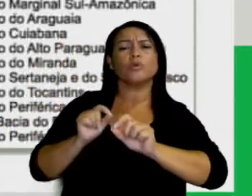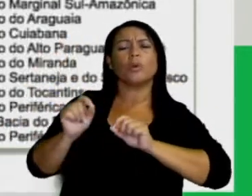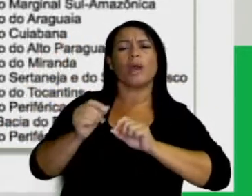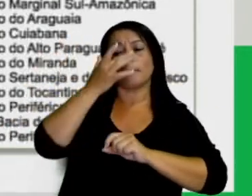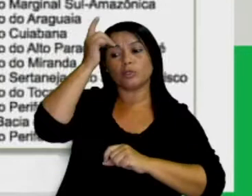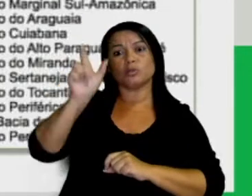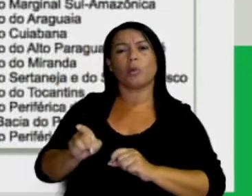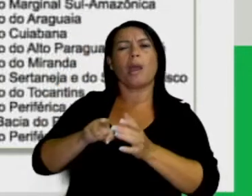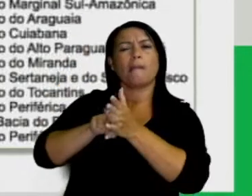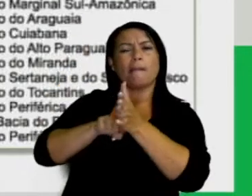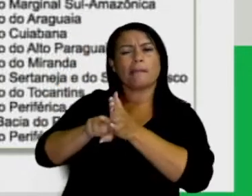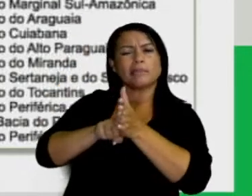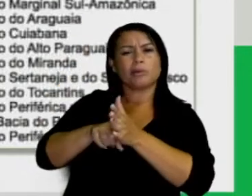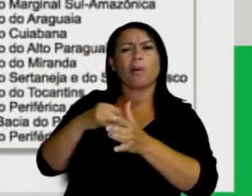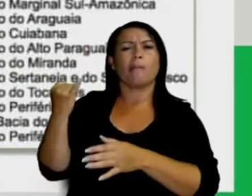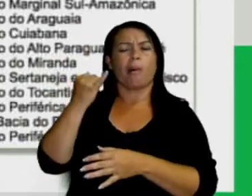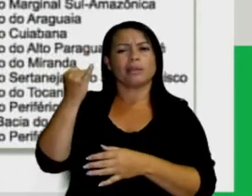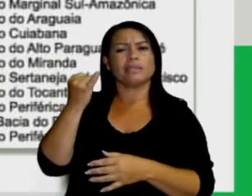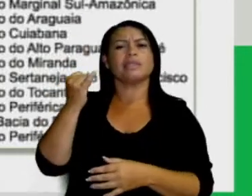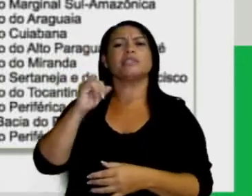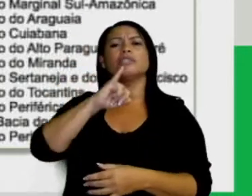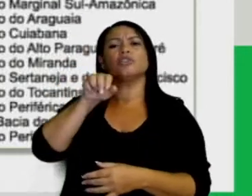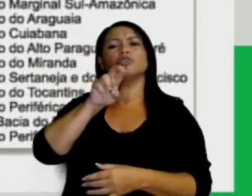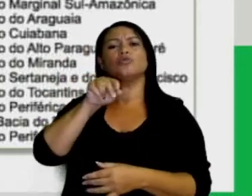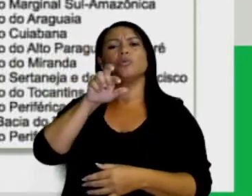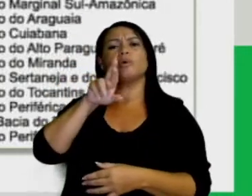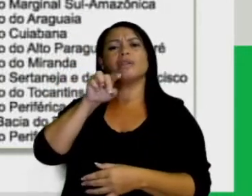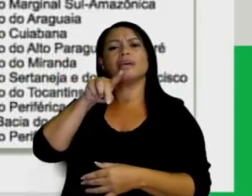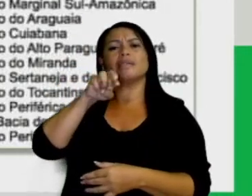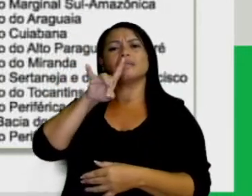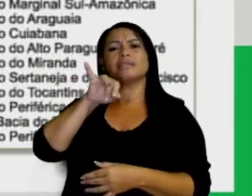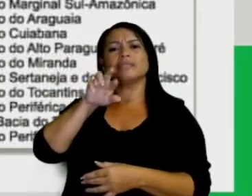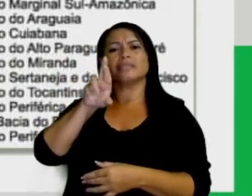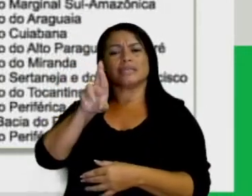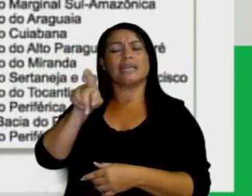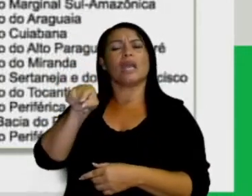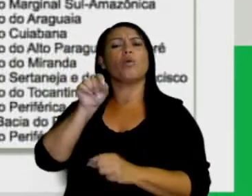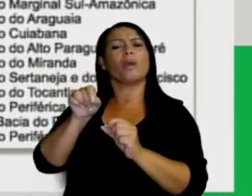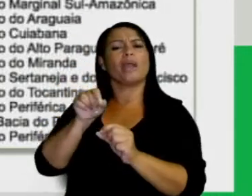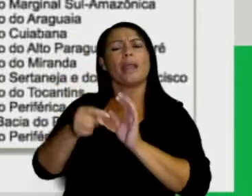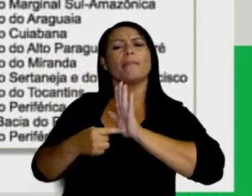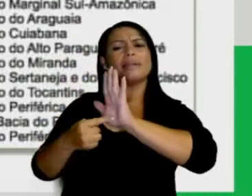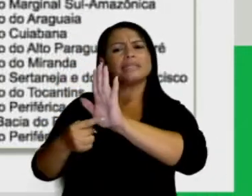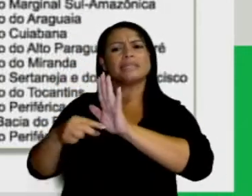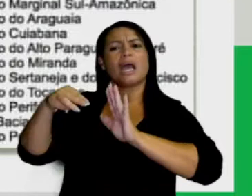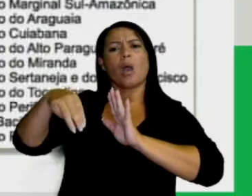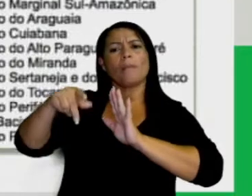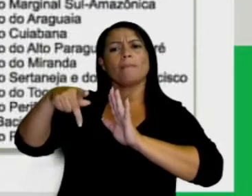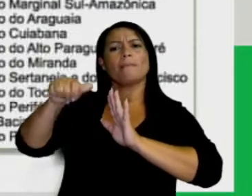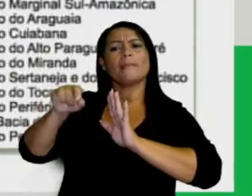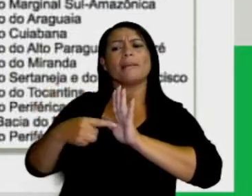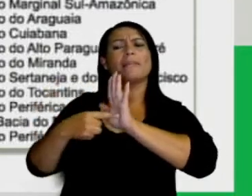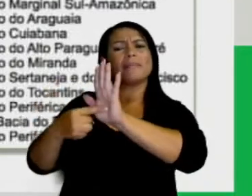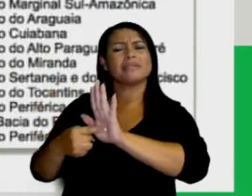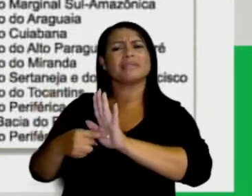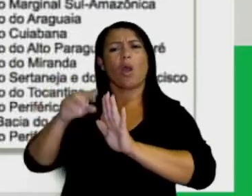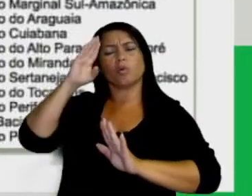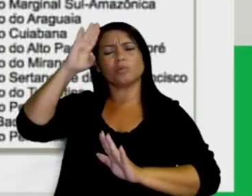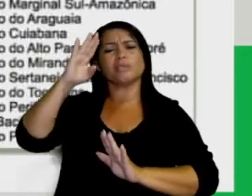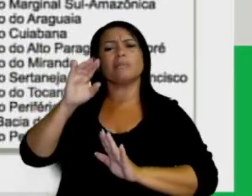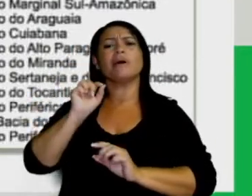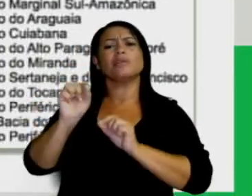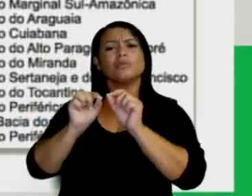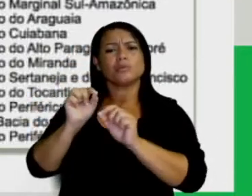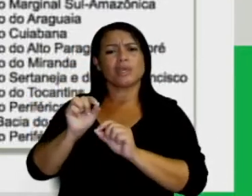pesquisador importante que é Jurandir Ross. Ele vai produzir um mapa apresentando os principais compartimentos